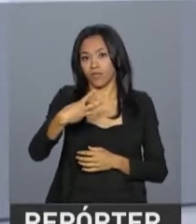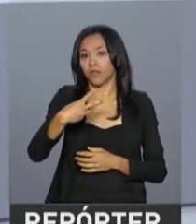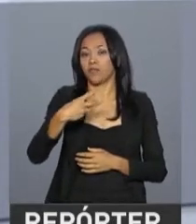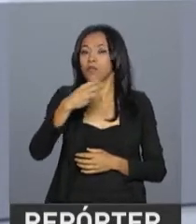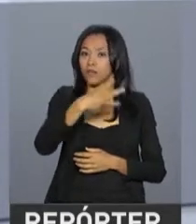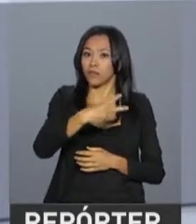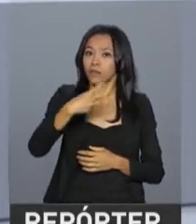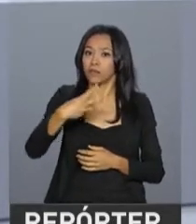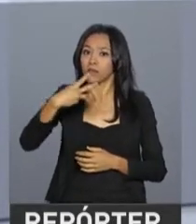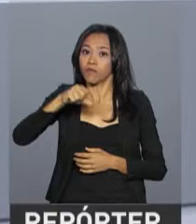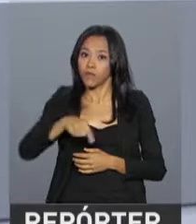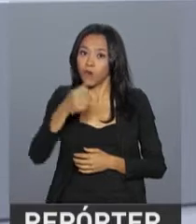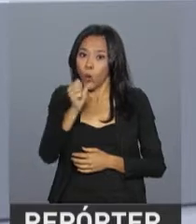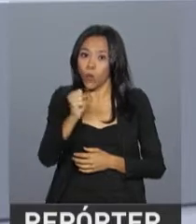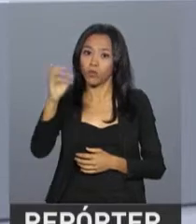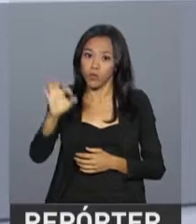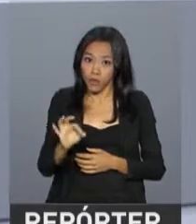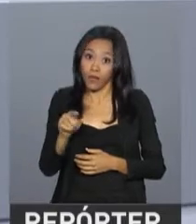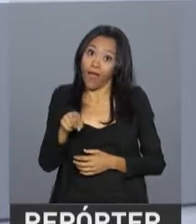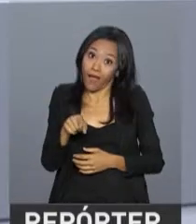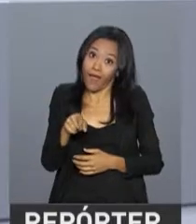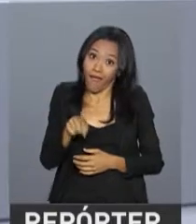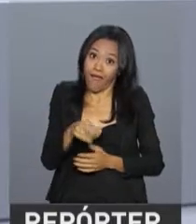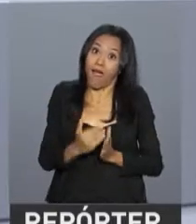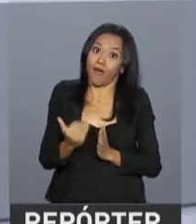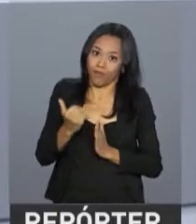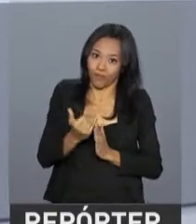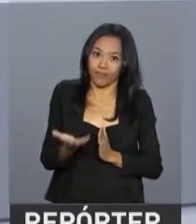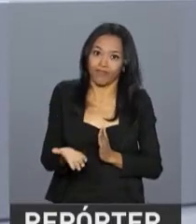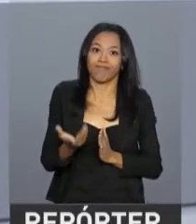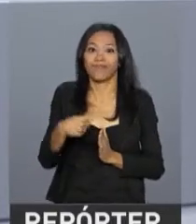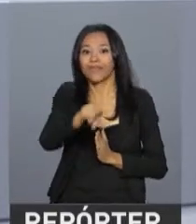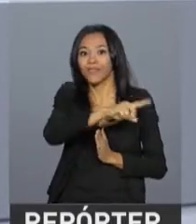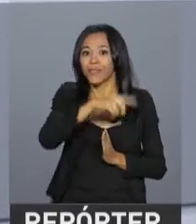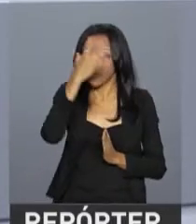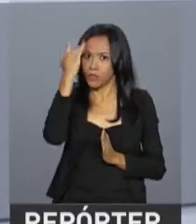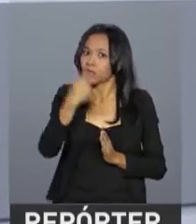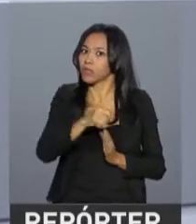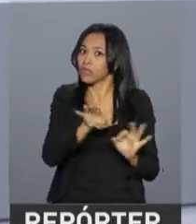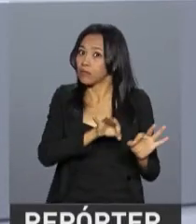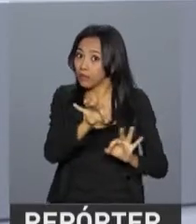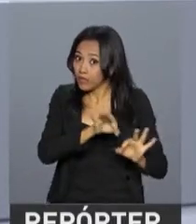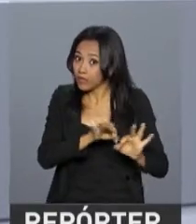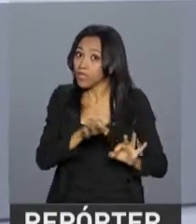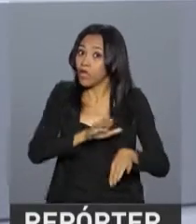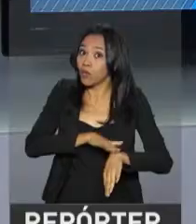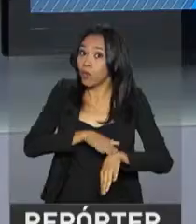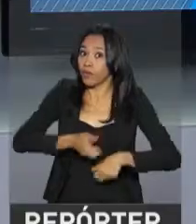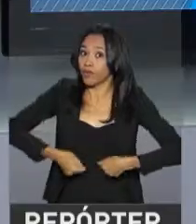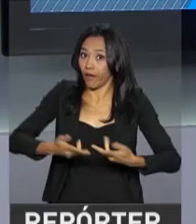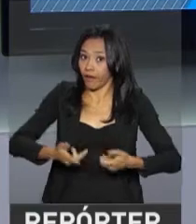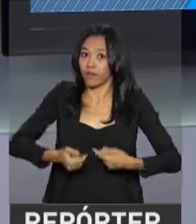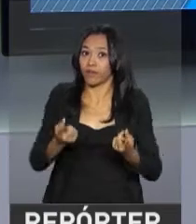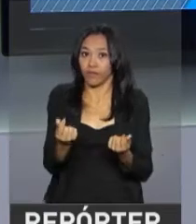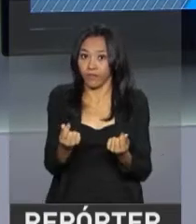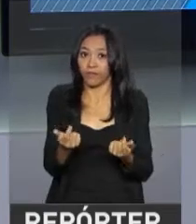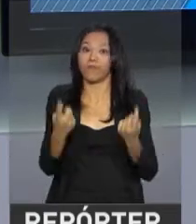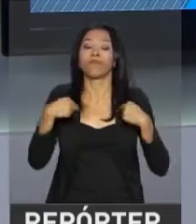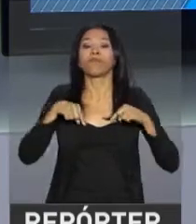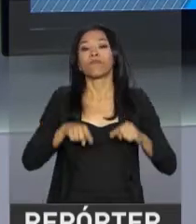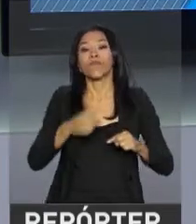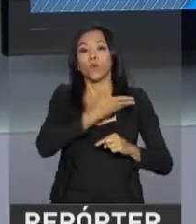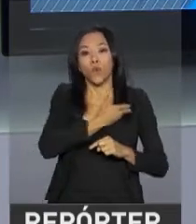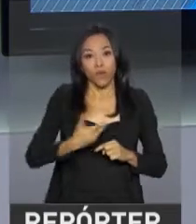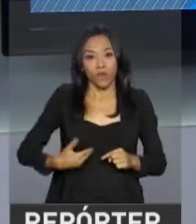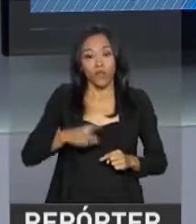333,8% ao ano, o que ainda é considerado alto, e indica que os consumidores devem se planejar na hora de gastar. O governo vai